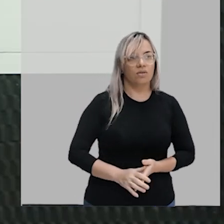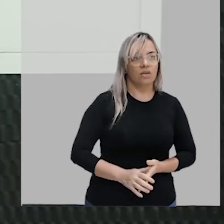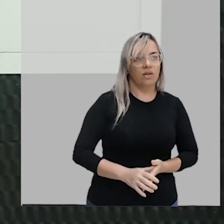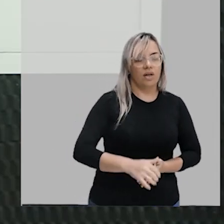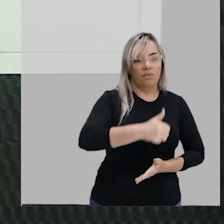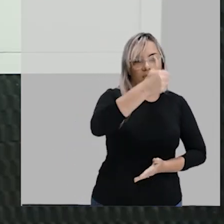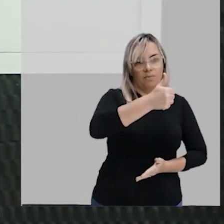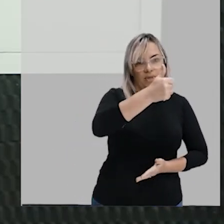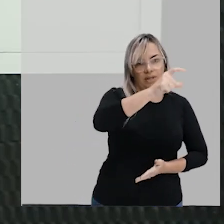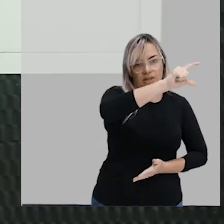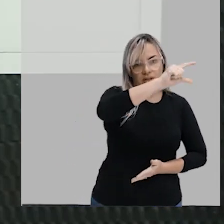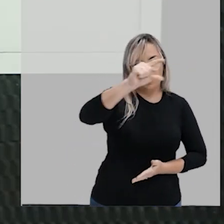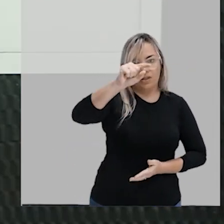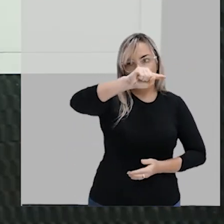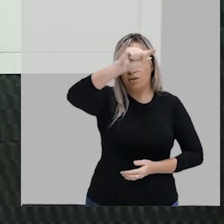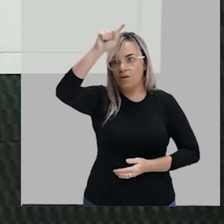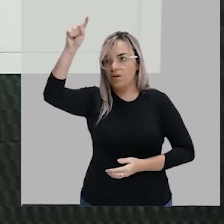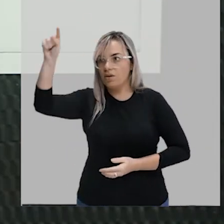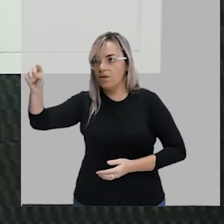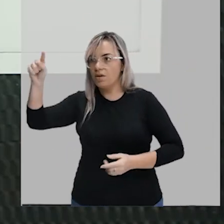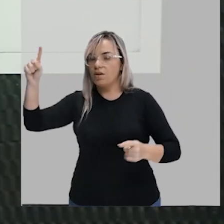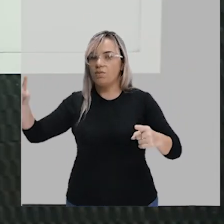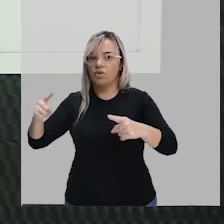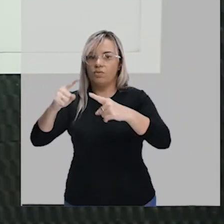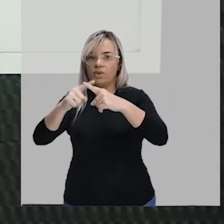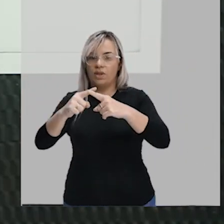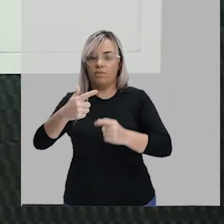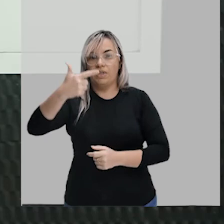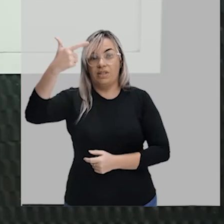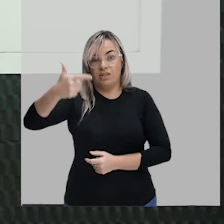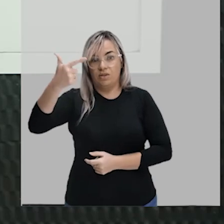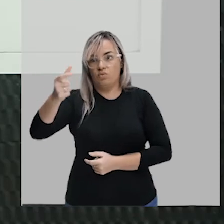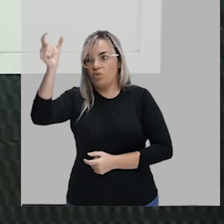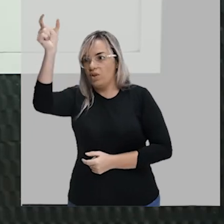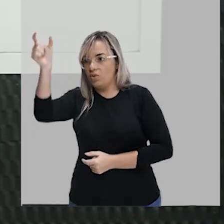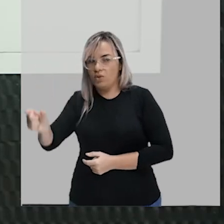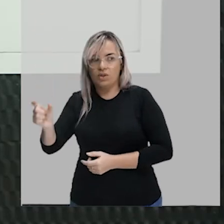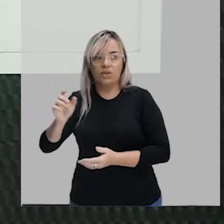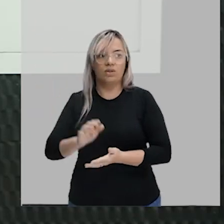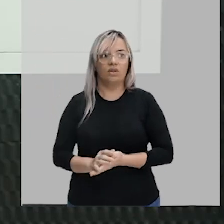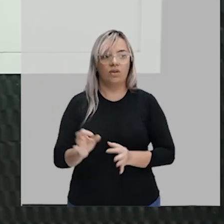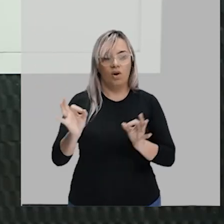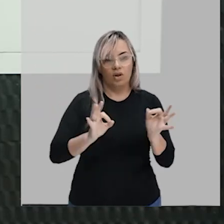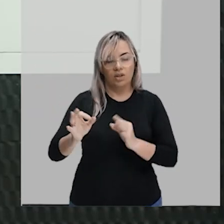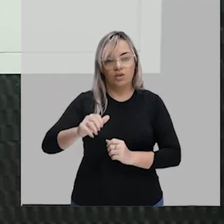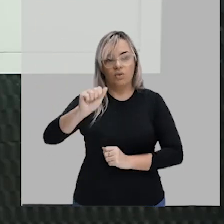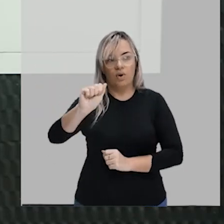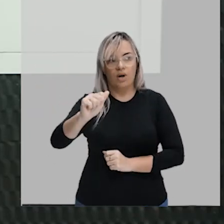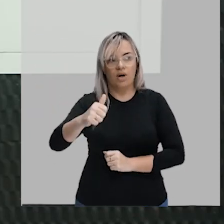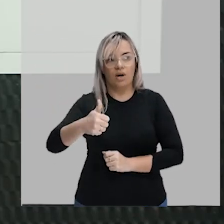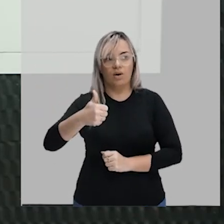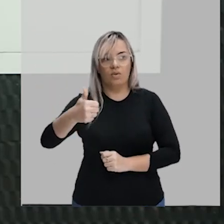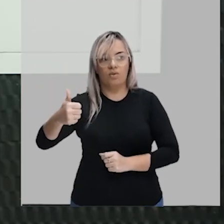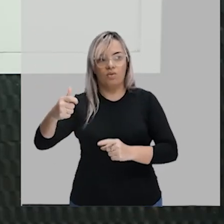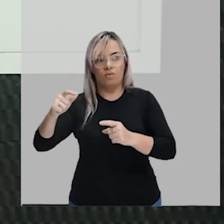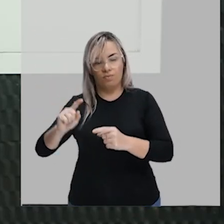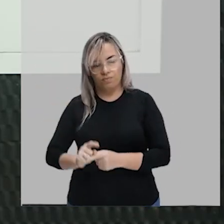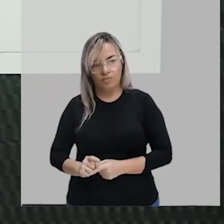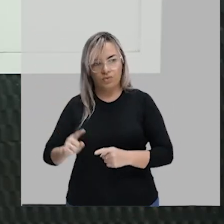B12 mais o A12 vezes o B22.